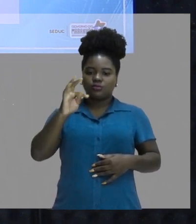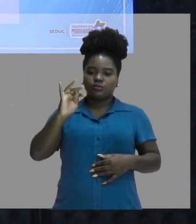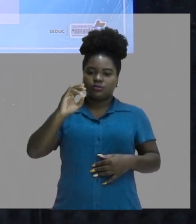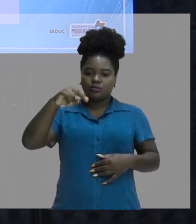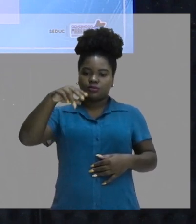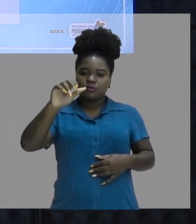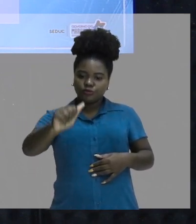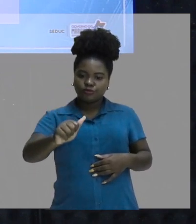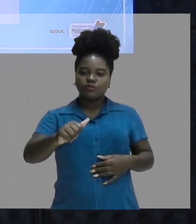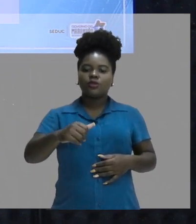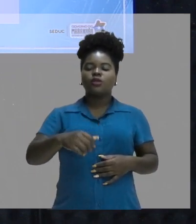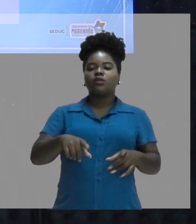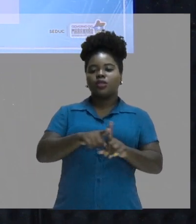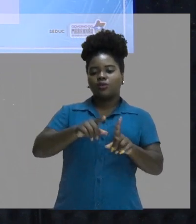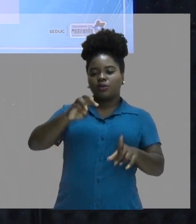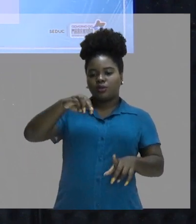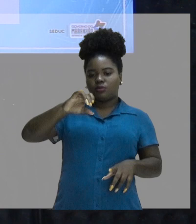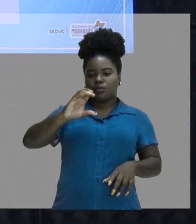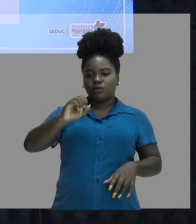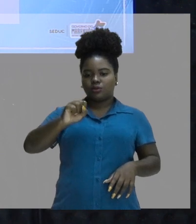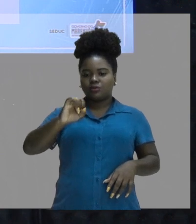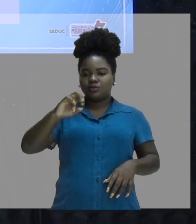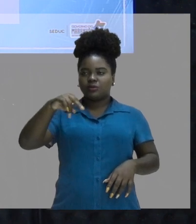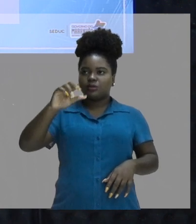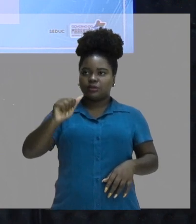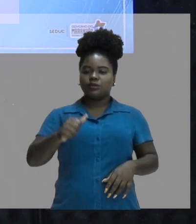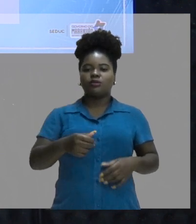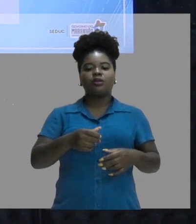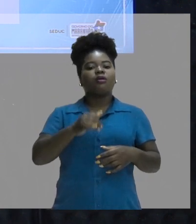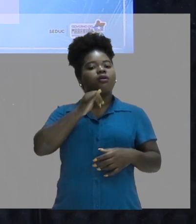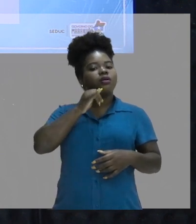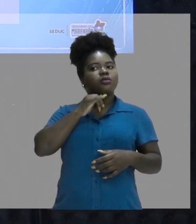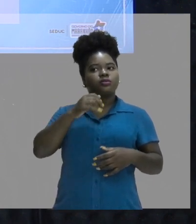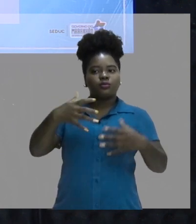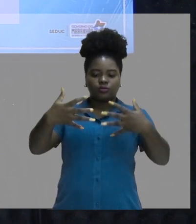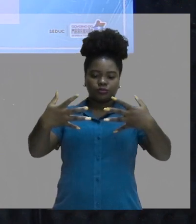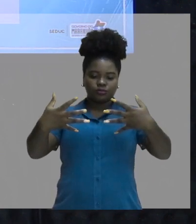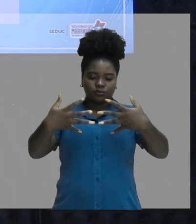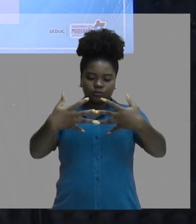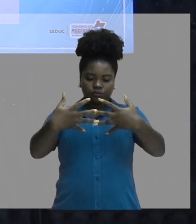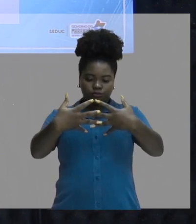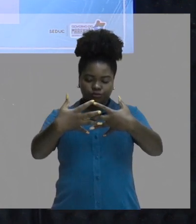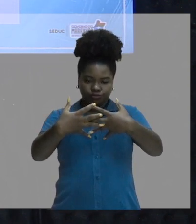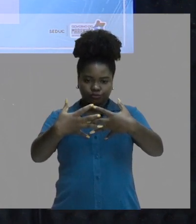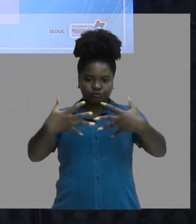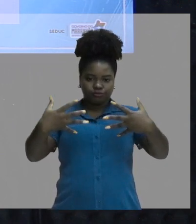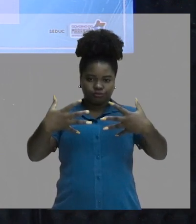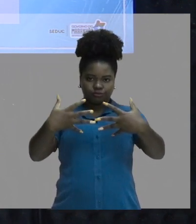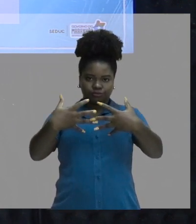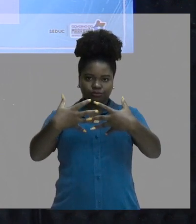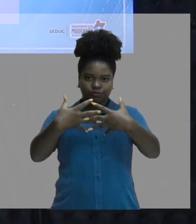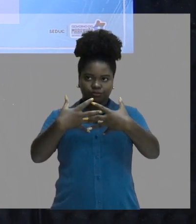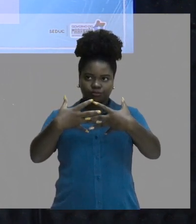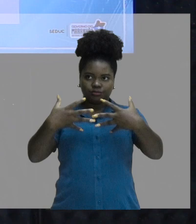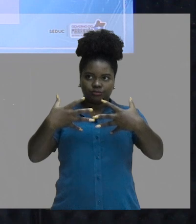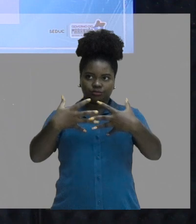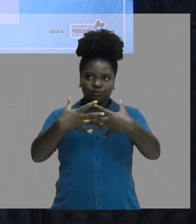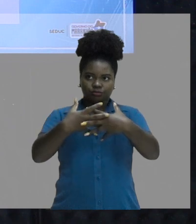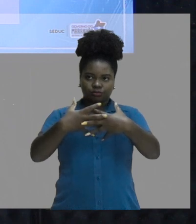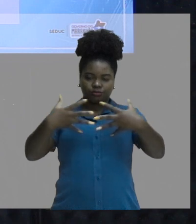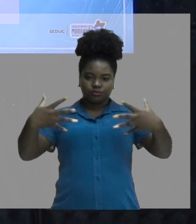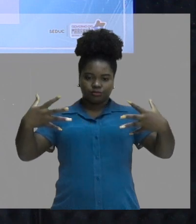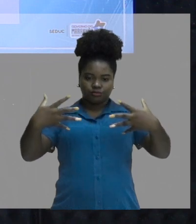de contração e relaxamento, elas fazem isso aqui, ó. Elas vão se encaixando, elas vão deslizando uma sobre a